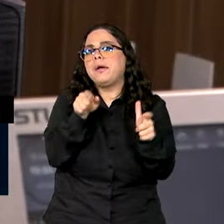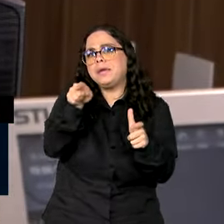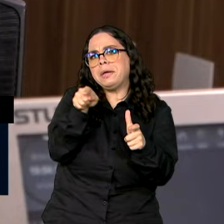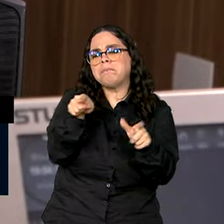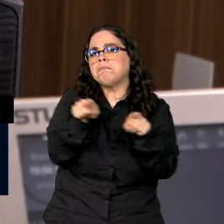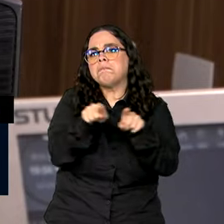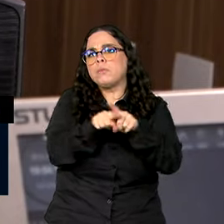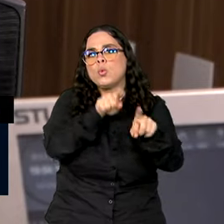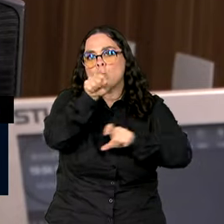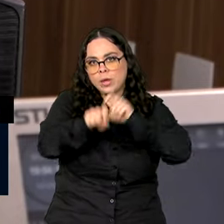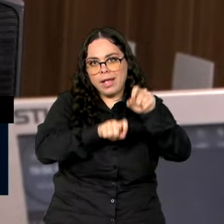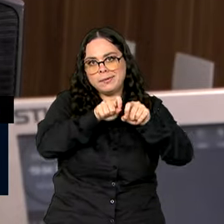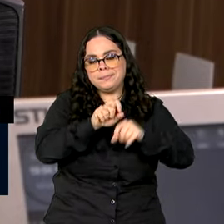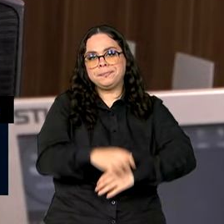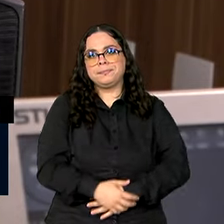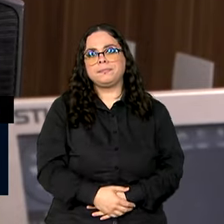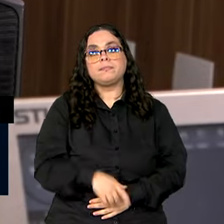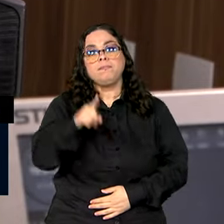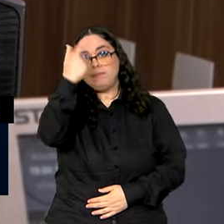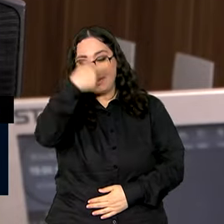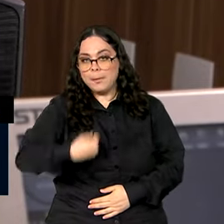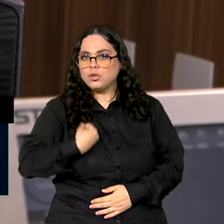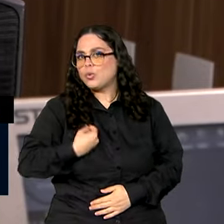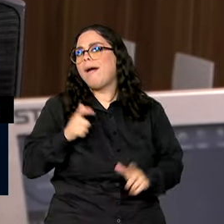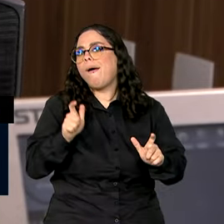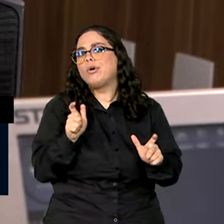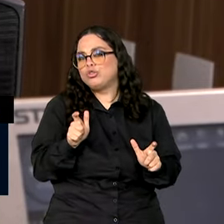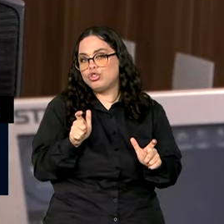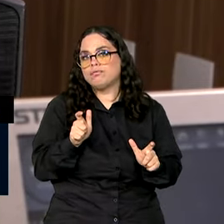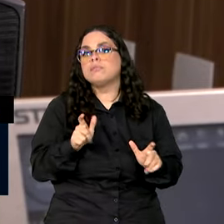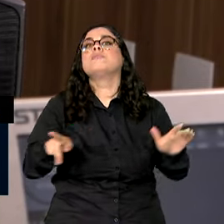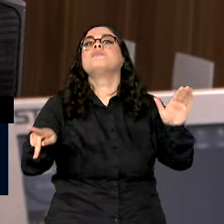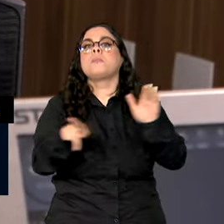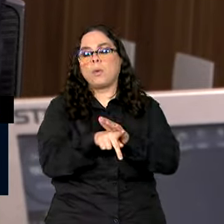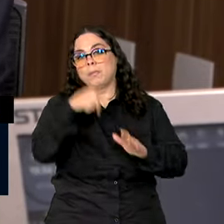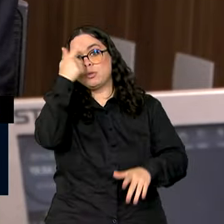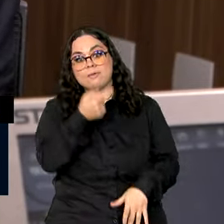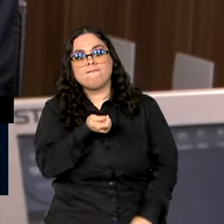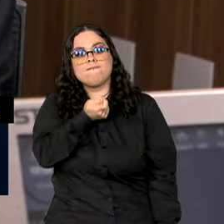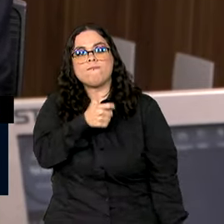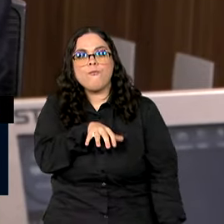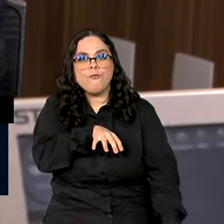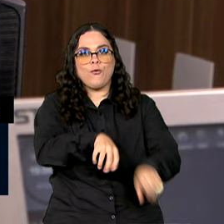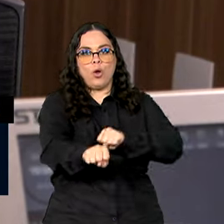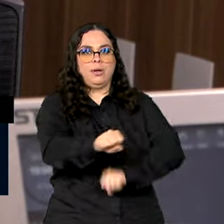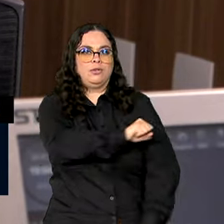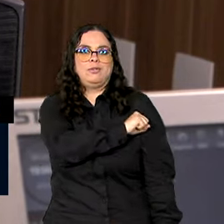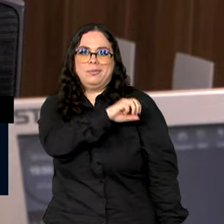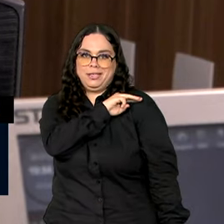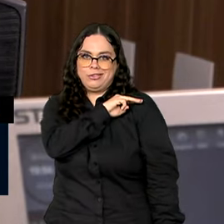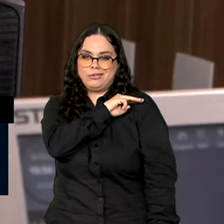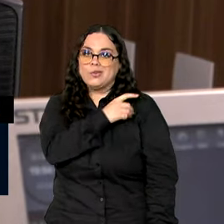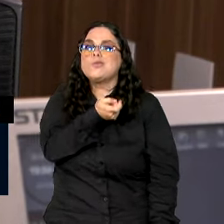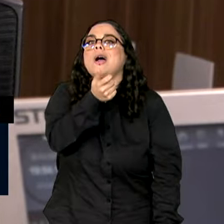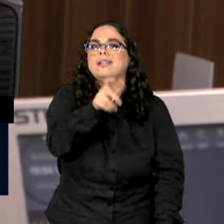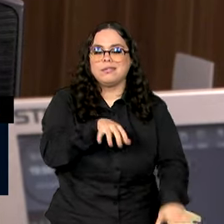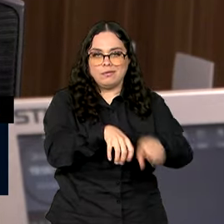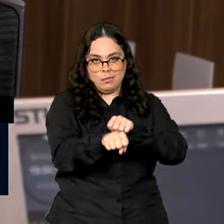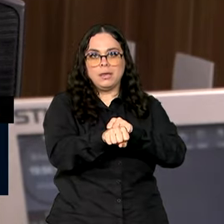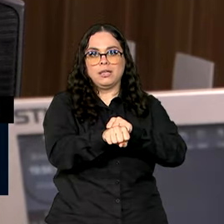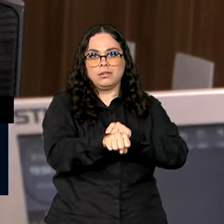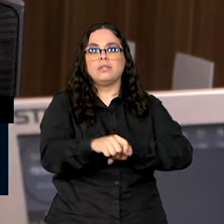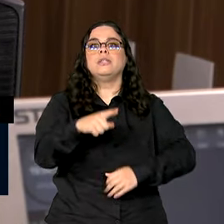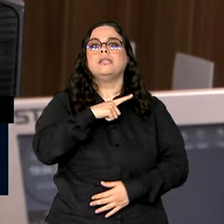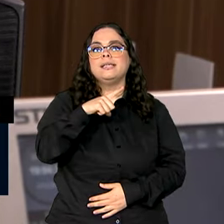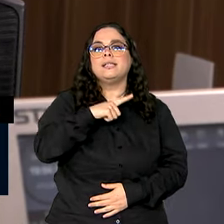novos inscritos eles eh vieram dos que estão concluindo o ensino médio esse ano houve um esforço muito grande